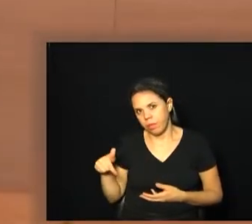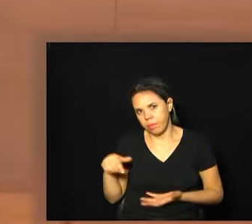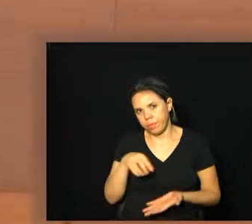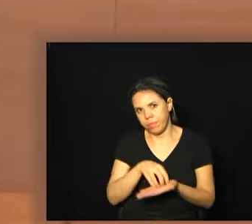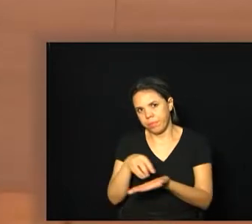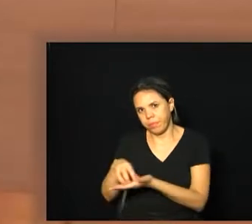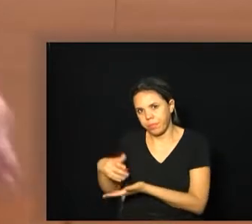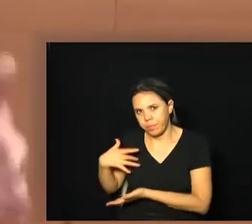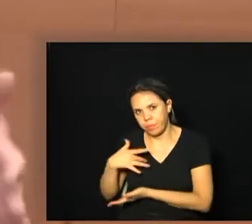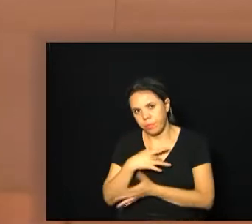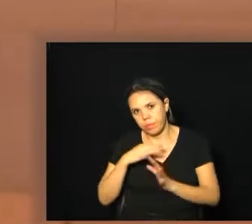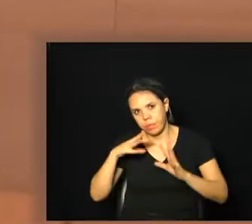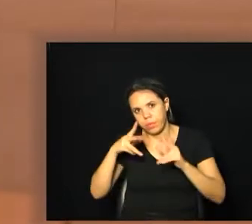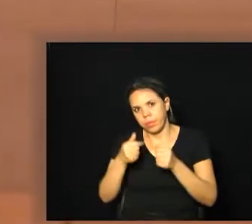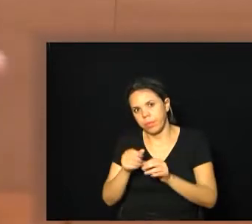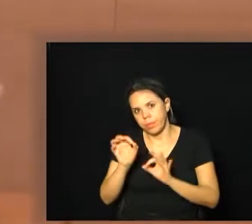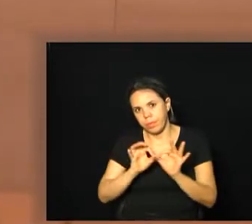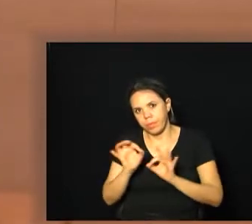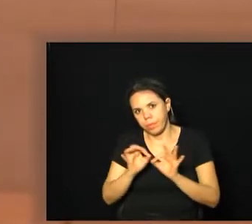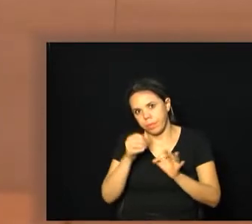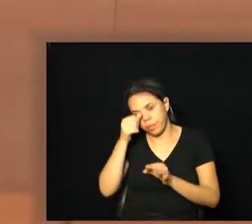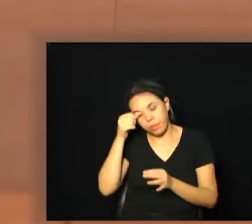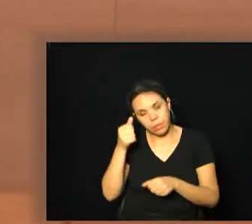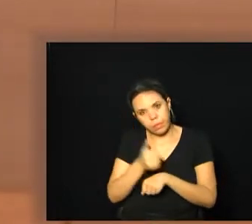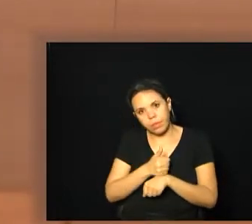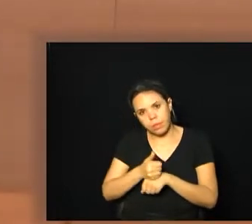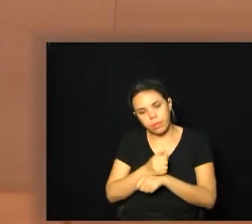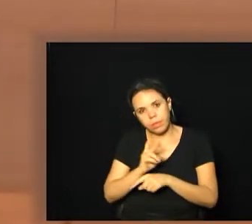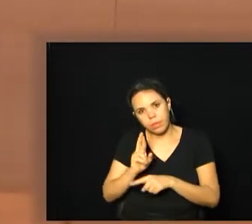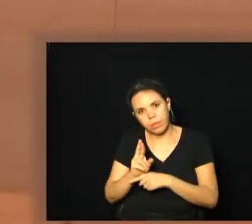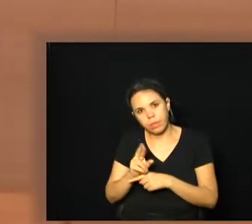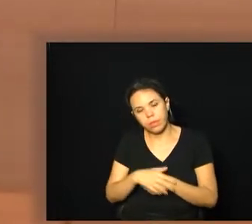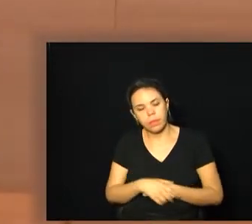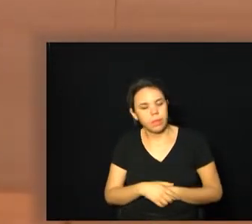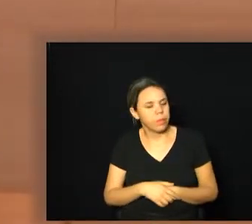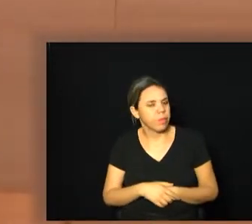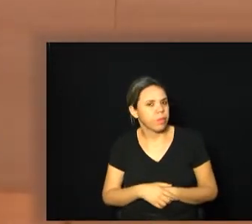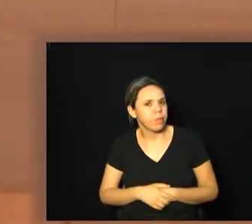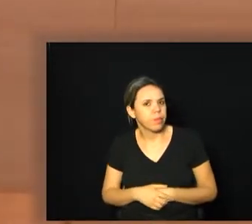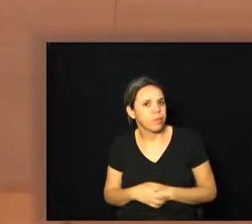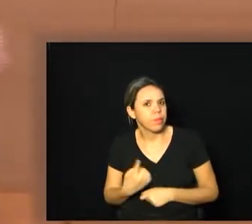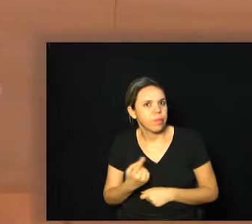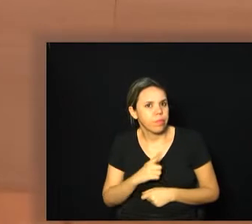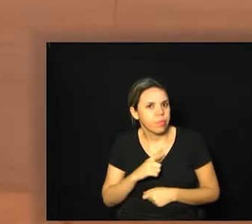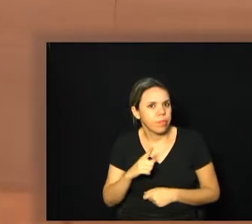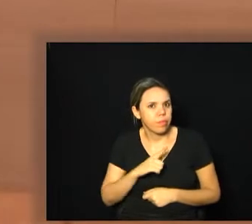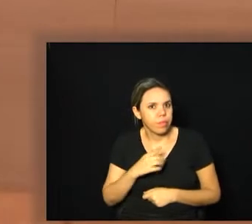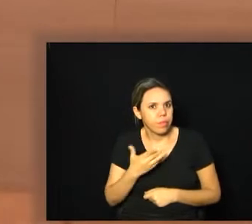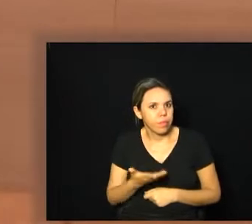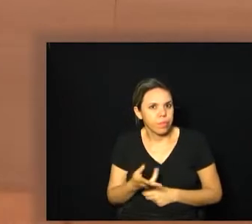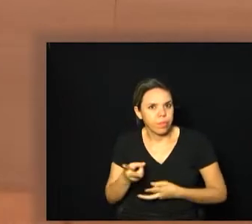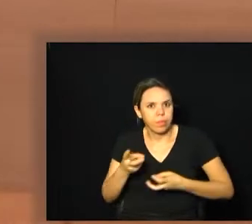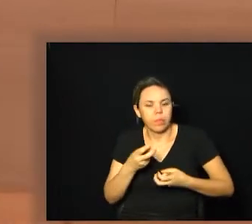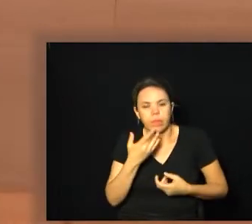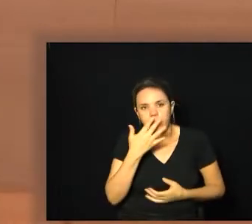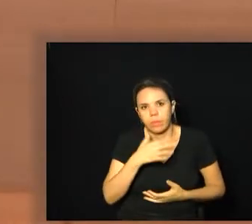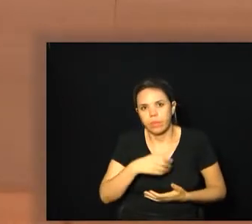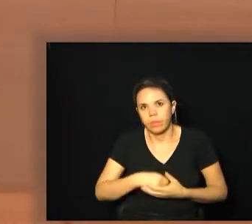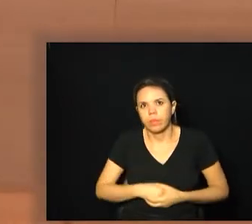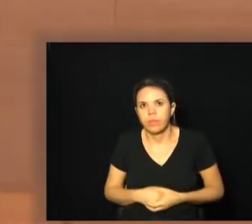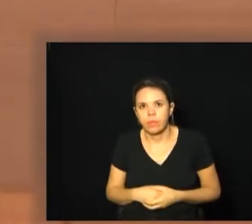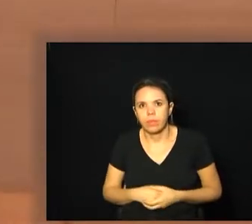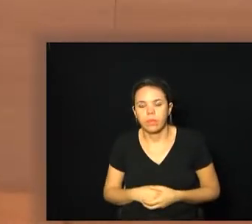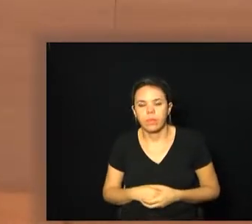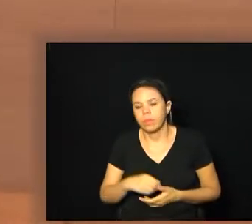de saúde, todos organizados em equipes de referência. E a gente, tendo identificadas essas crianças,